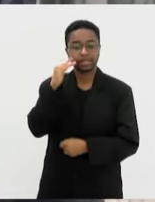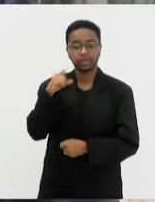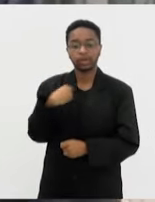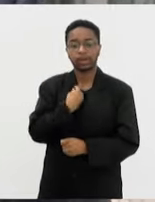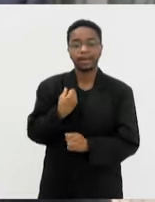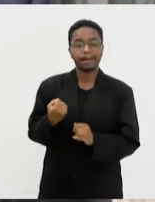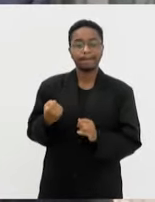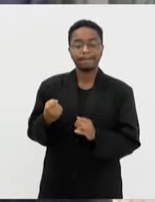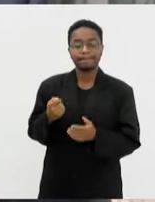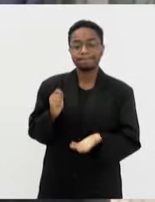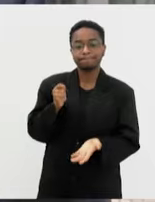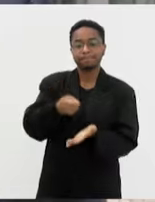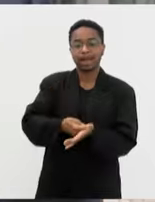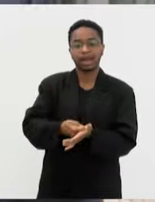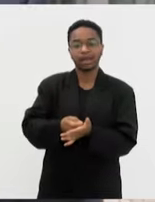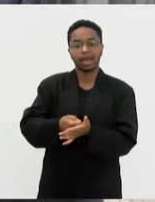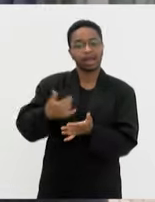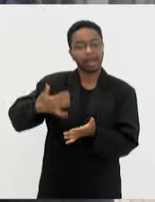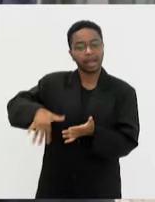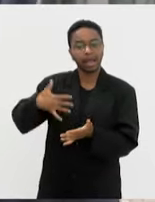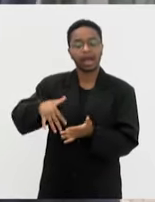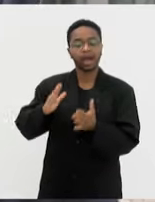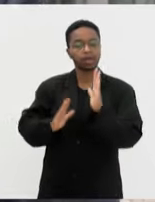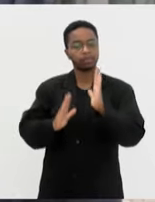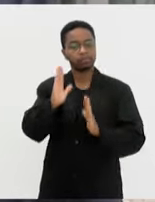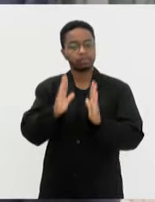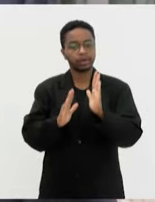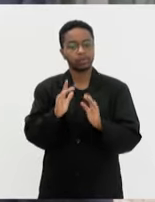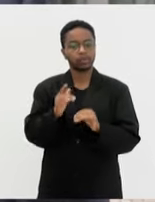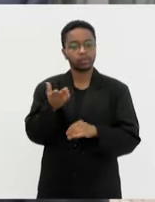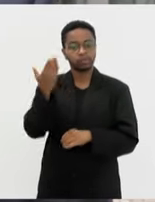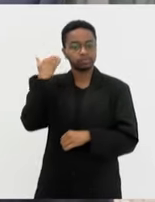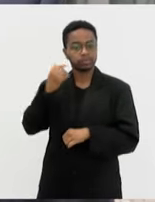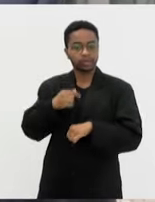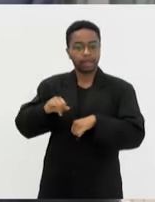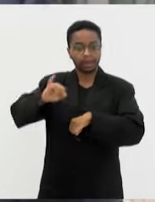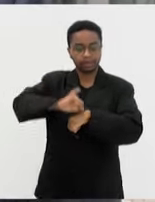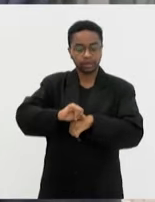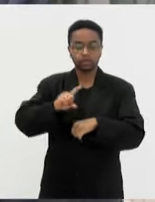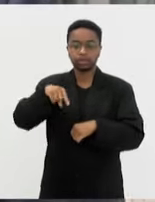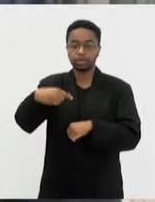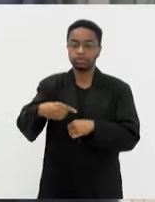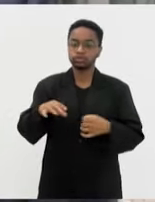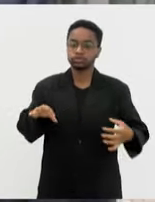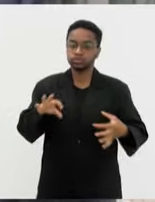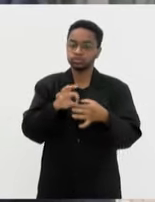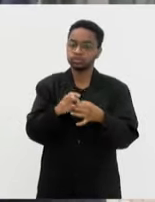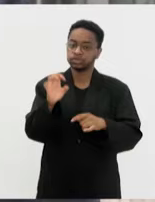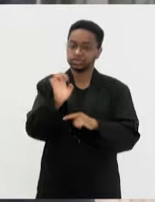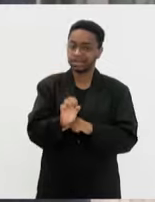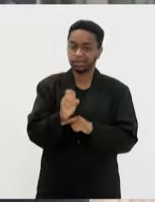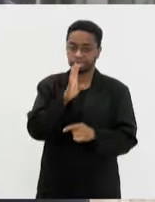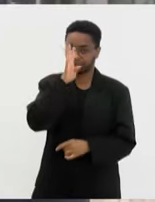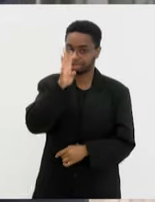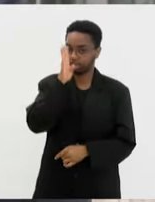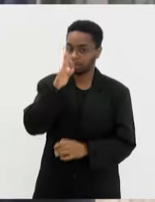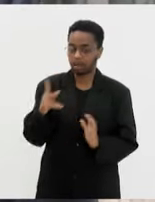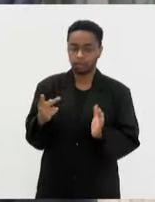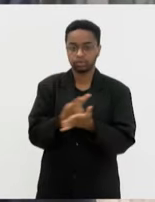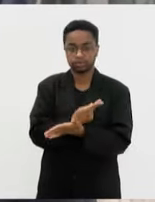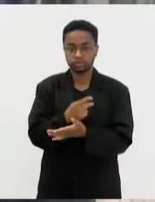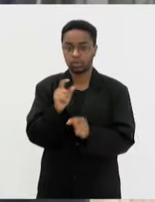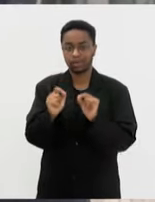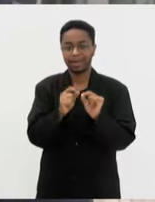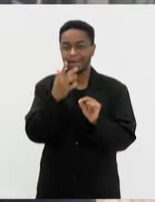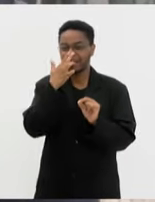história, desde o período que fomos capital, depois passa por um processo de fusão do Estado que foi mal feito, foi uma